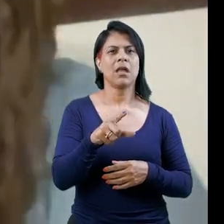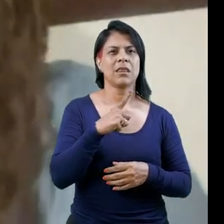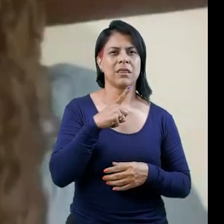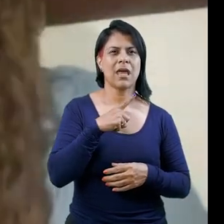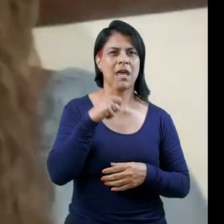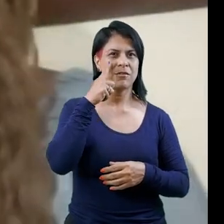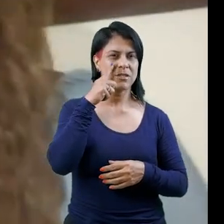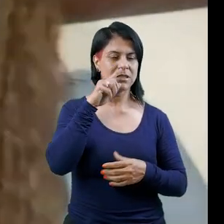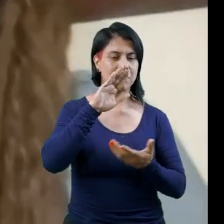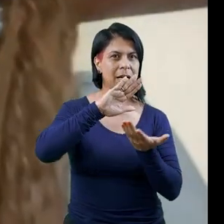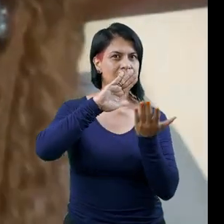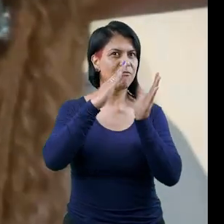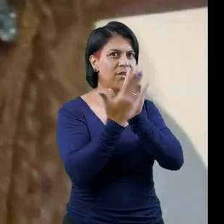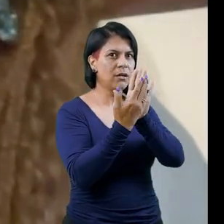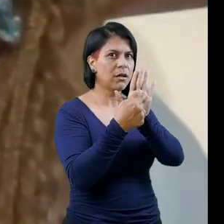sanguinária.